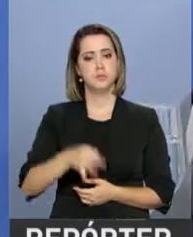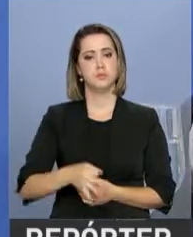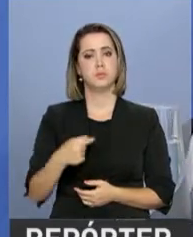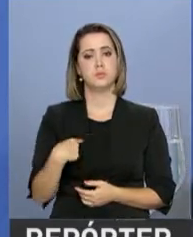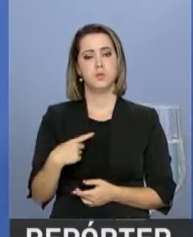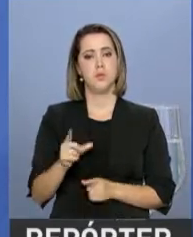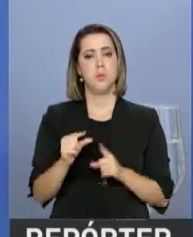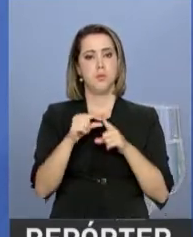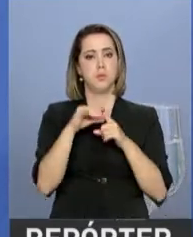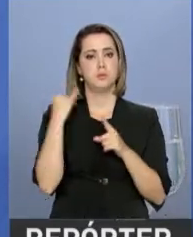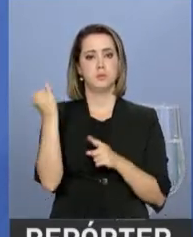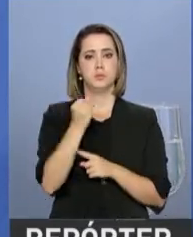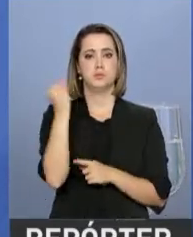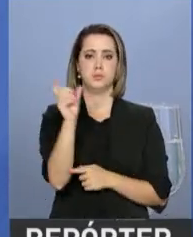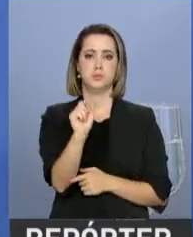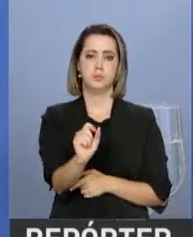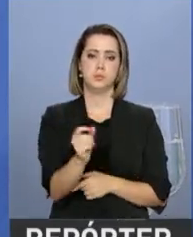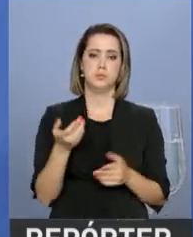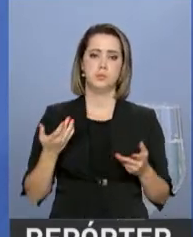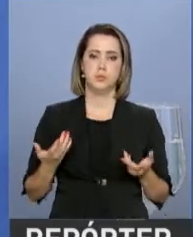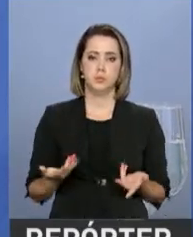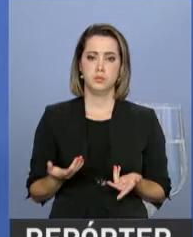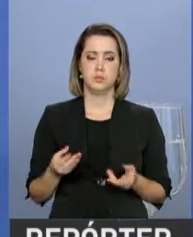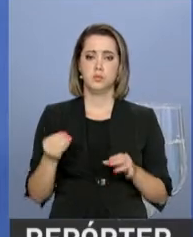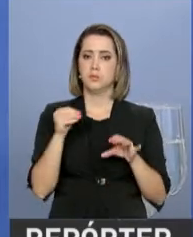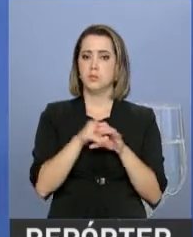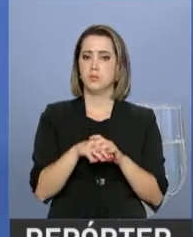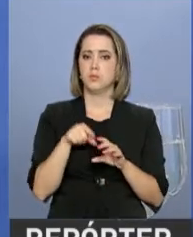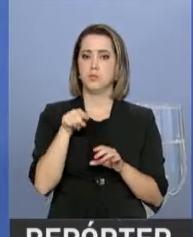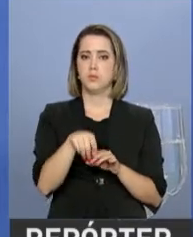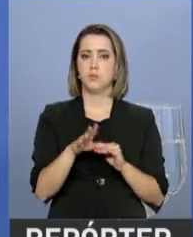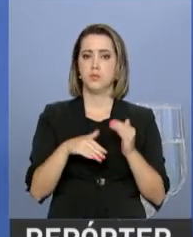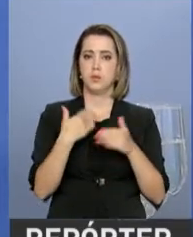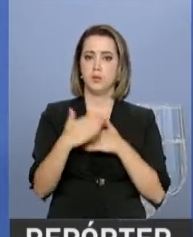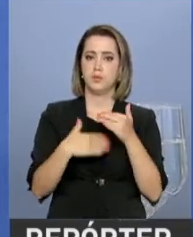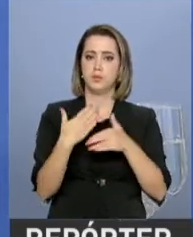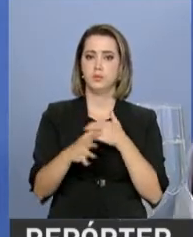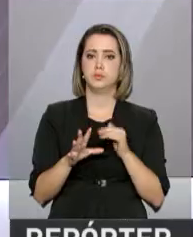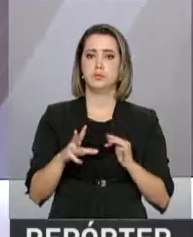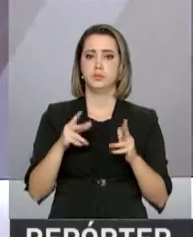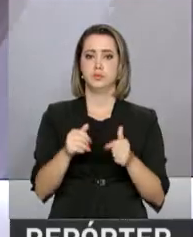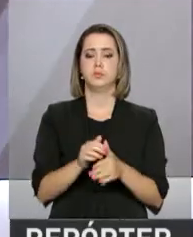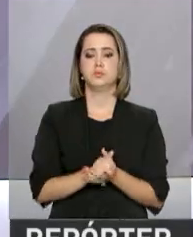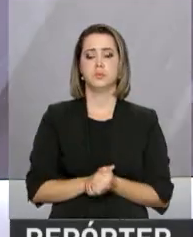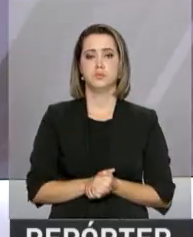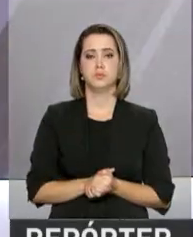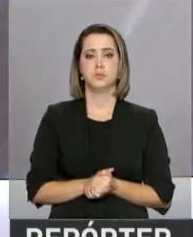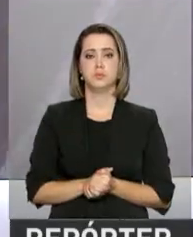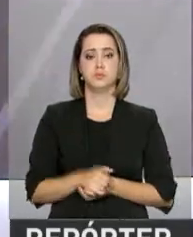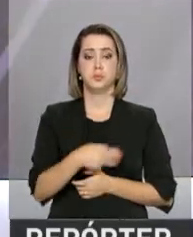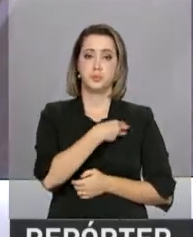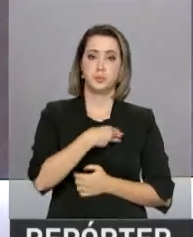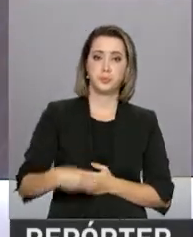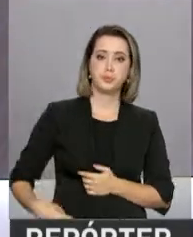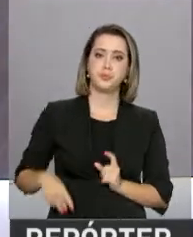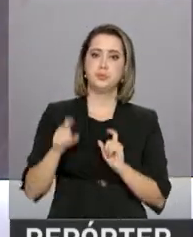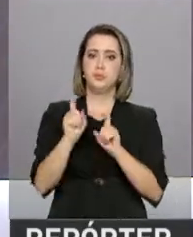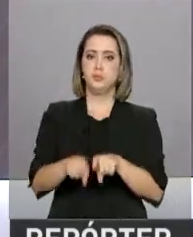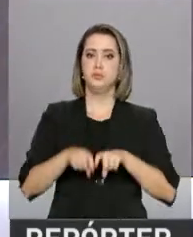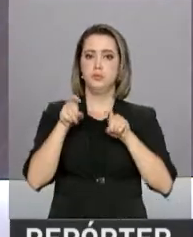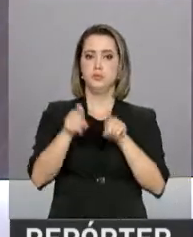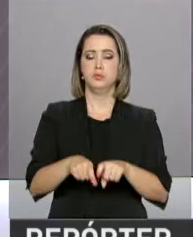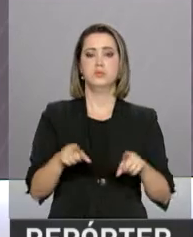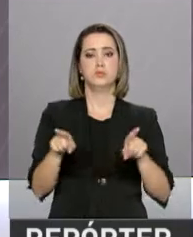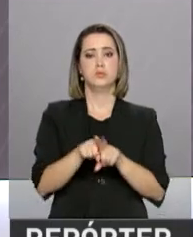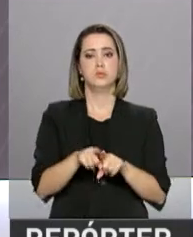palavra importante dentro desse processo como um todo e o ministério da agricultura